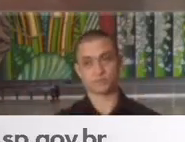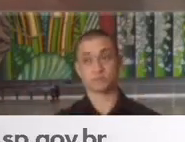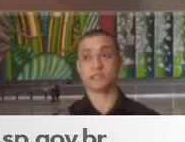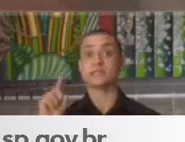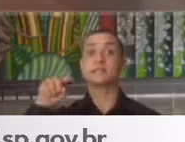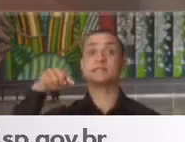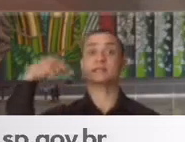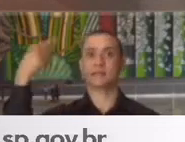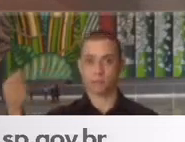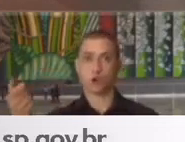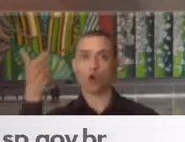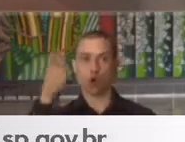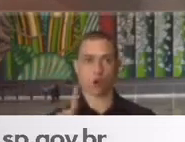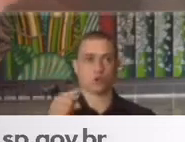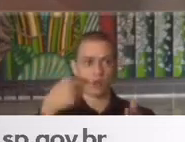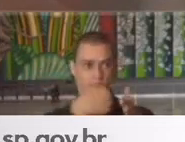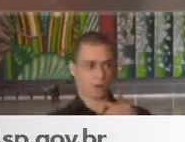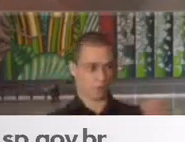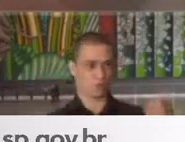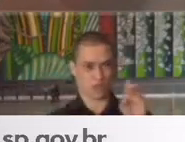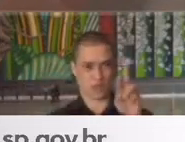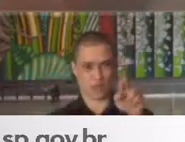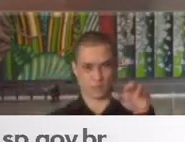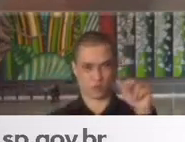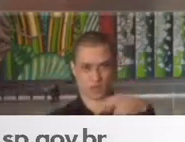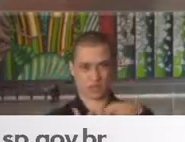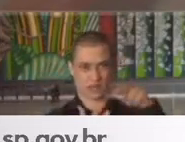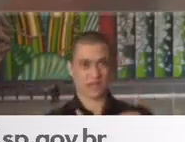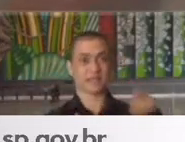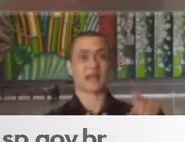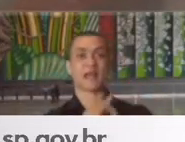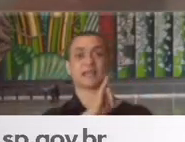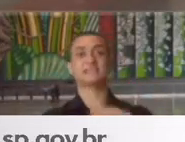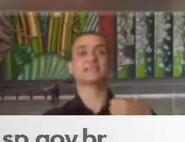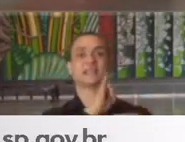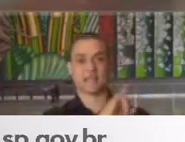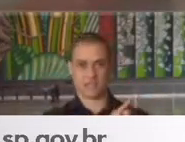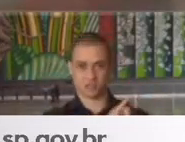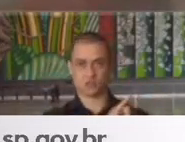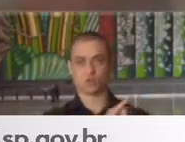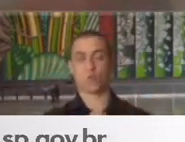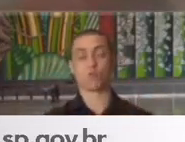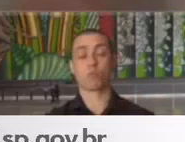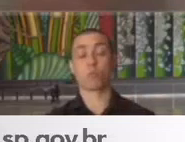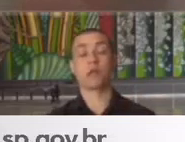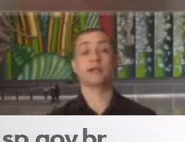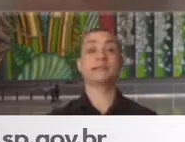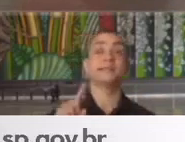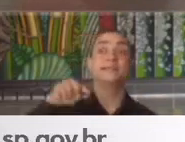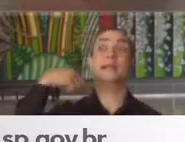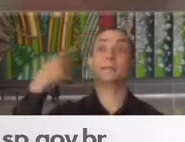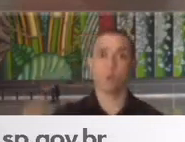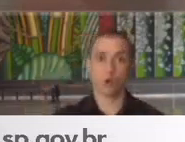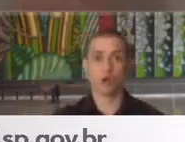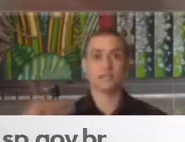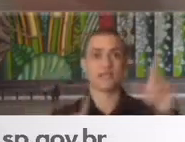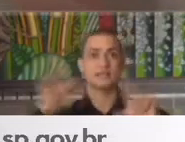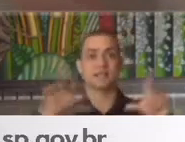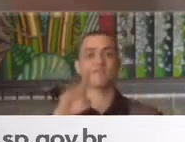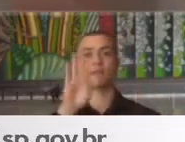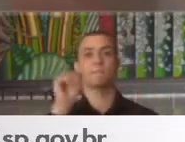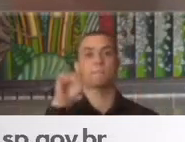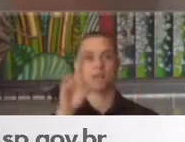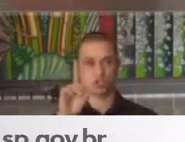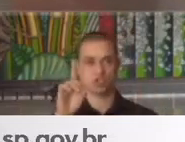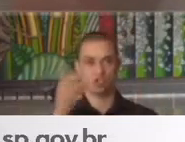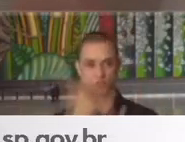voltamos com a Bruna Fasano, com a pergunta que virá também online, e depois com a TV Band. Assim, eu já dou um pouquinho